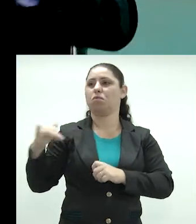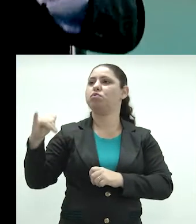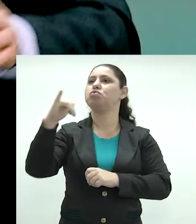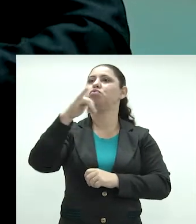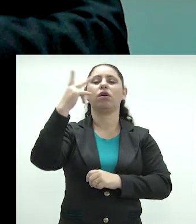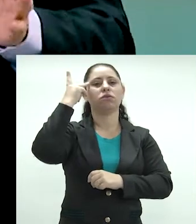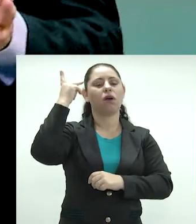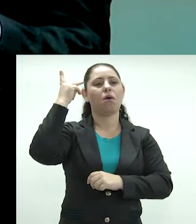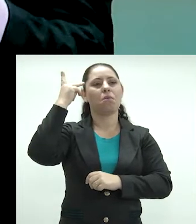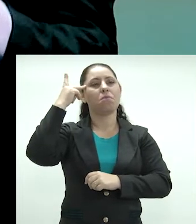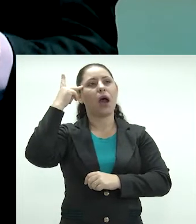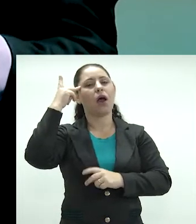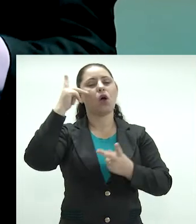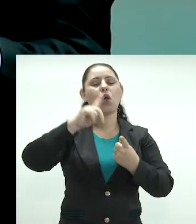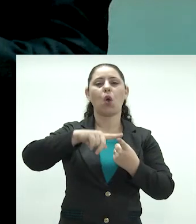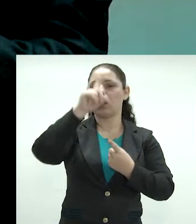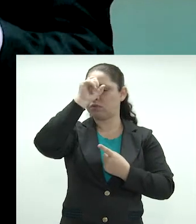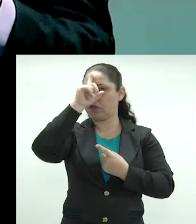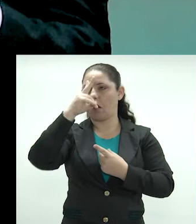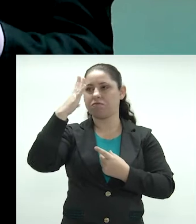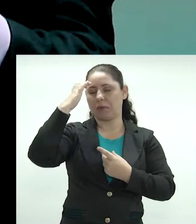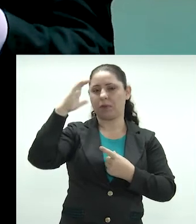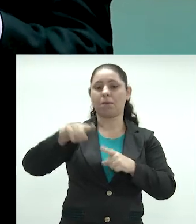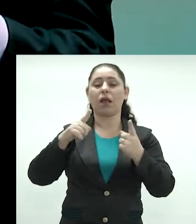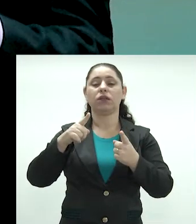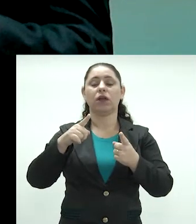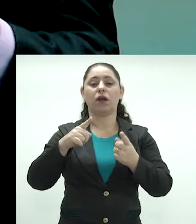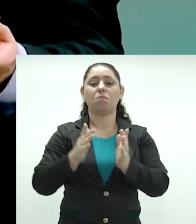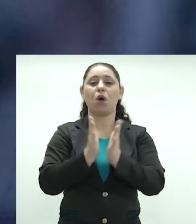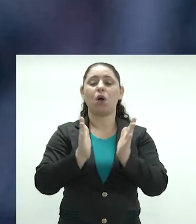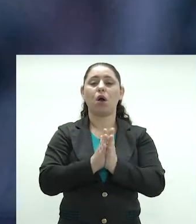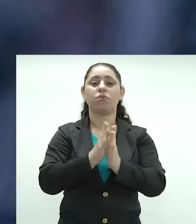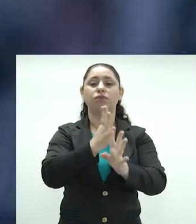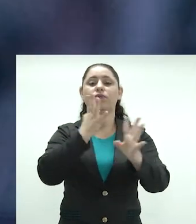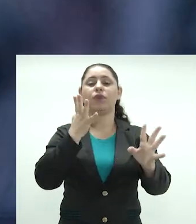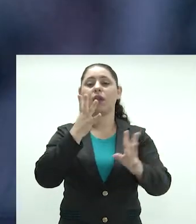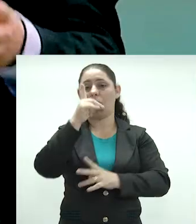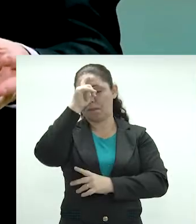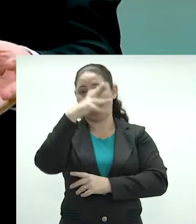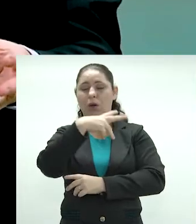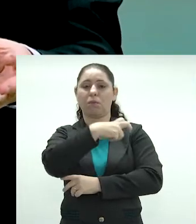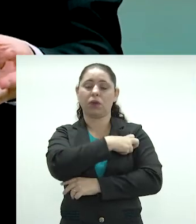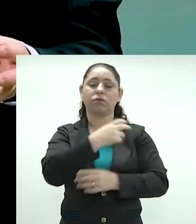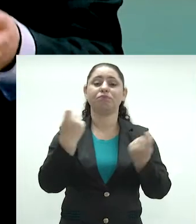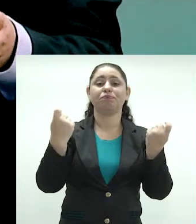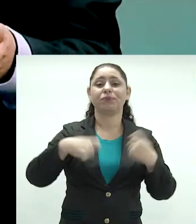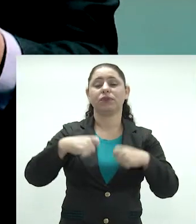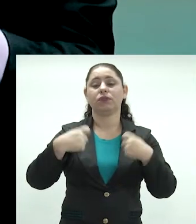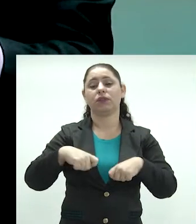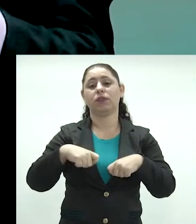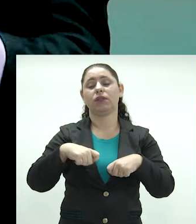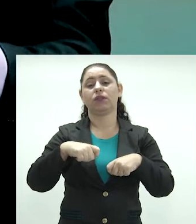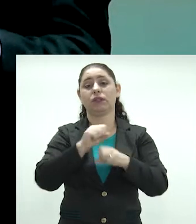São Paulo, Einstein, Sírio, mas a população mais carente é que pega fila, pega posto, pega UPA. É dependente do sistema público. É dependente do sistema público. E o sistema